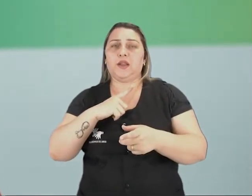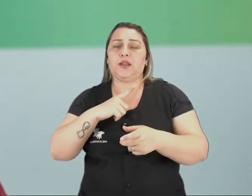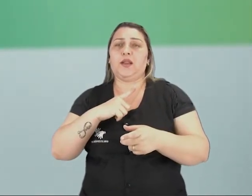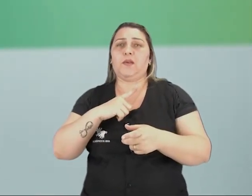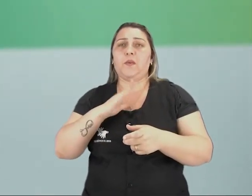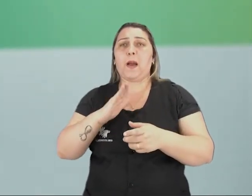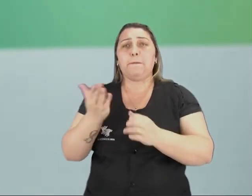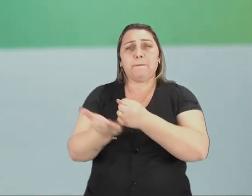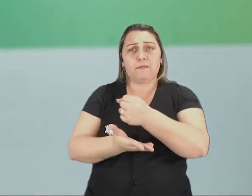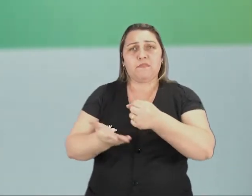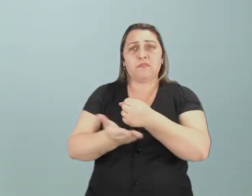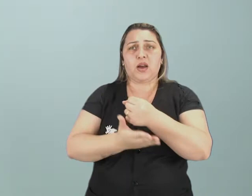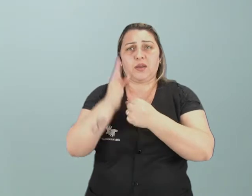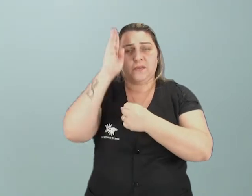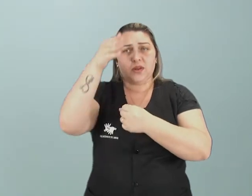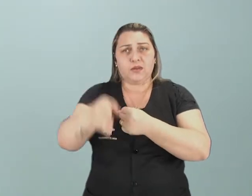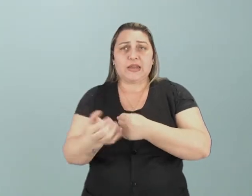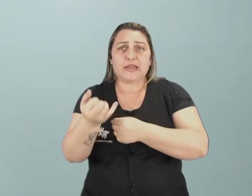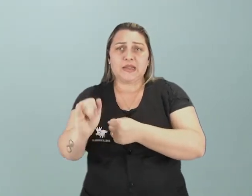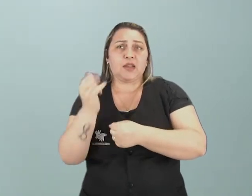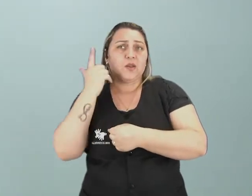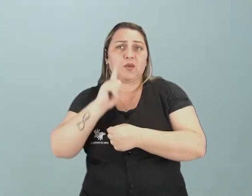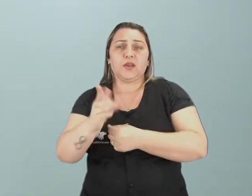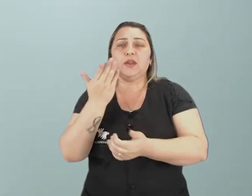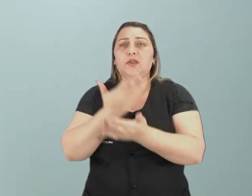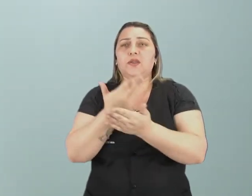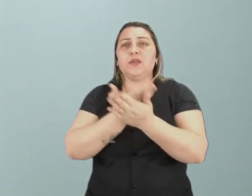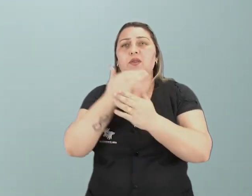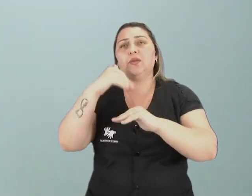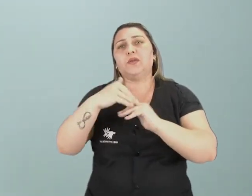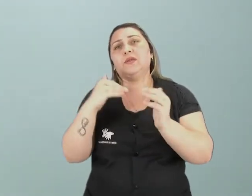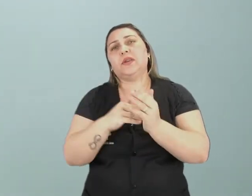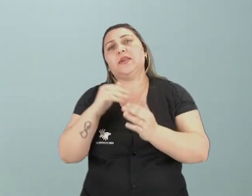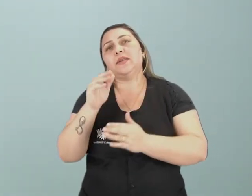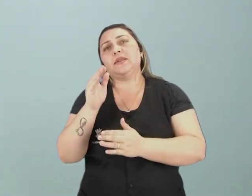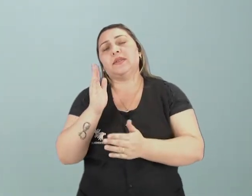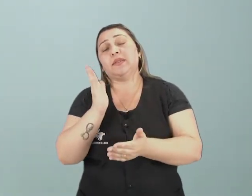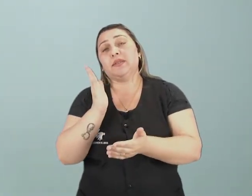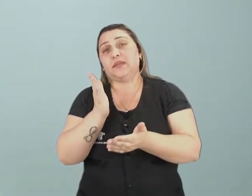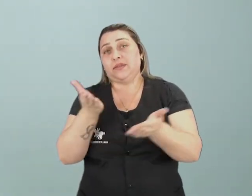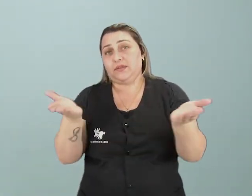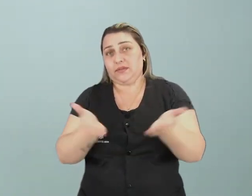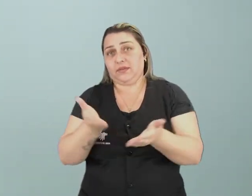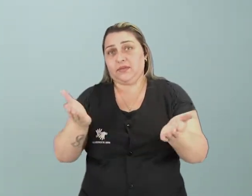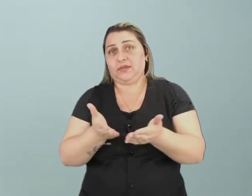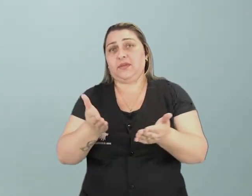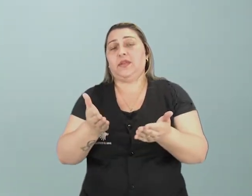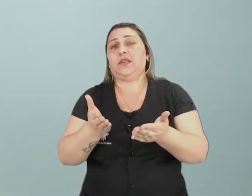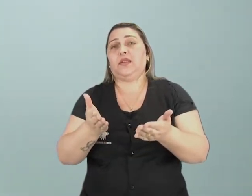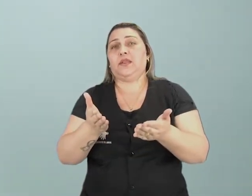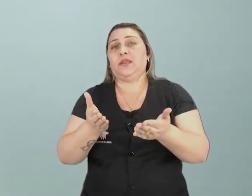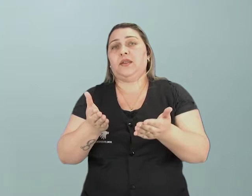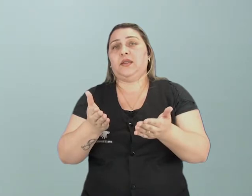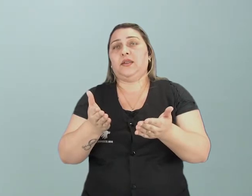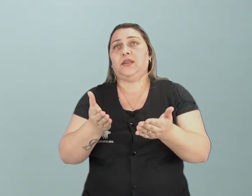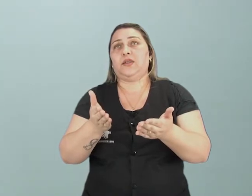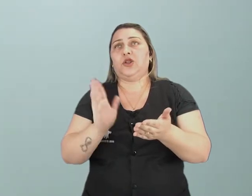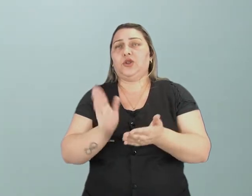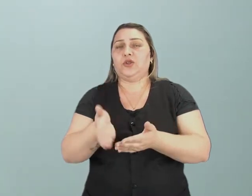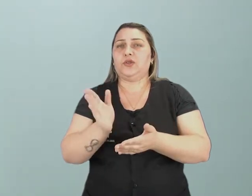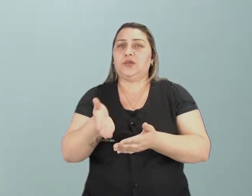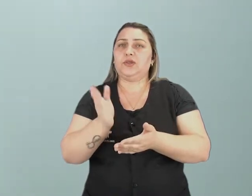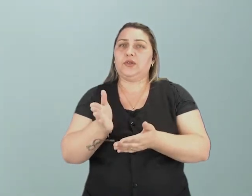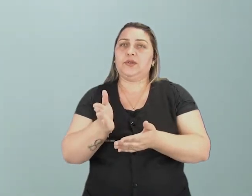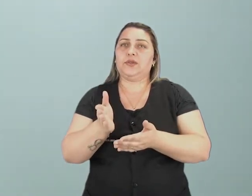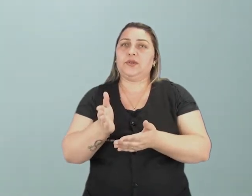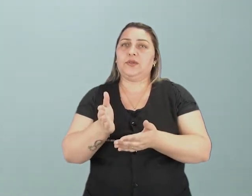pelo menos a base. Se você não consegue estudar tudo até o exato momento, até a reta do campeonato, né? Estamos aí já